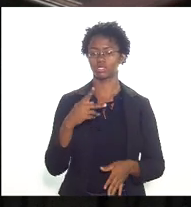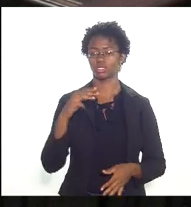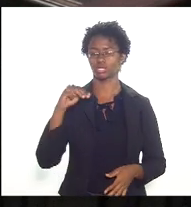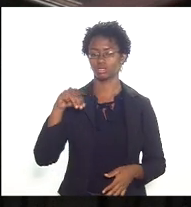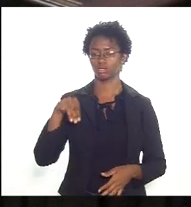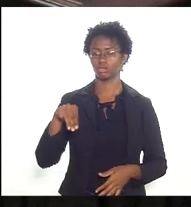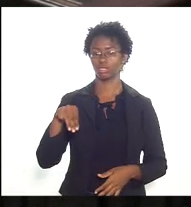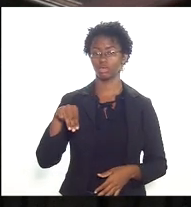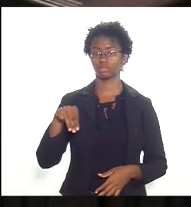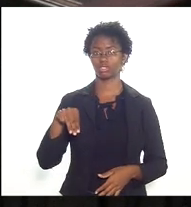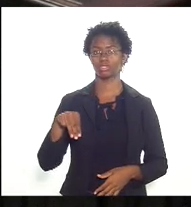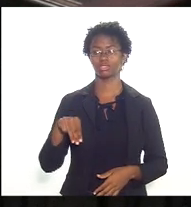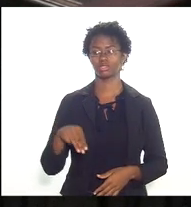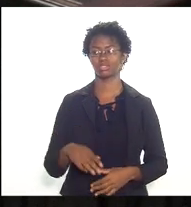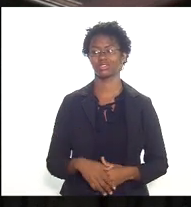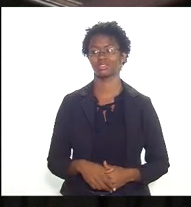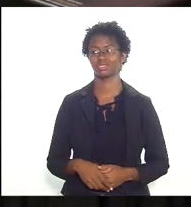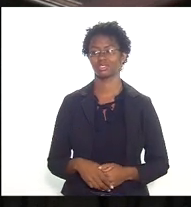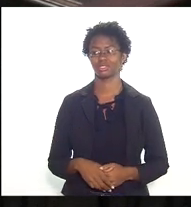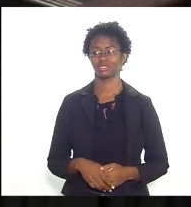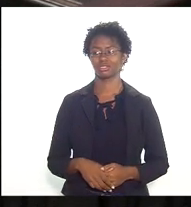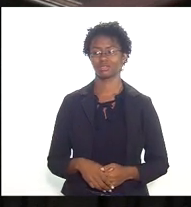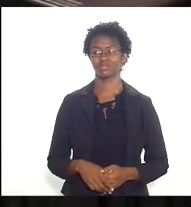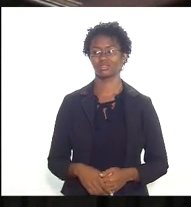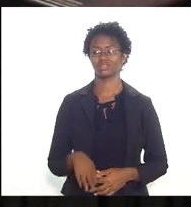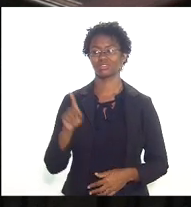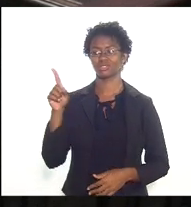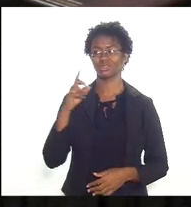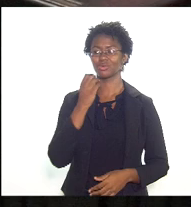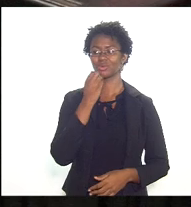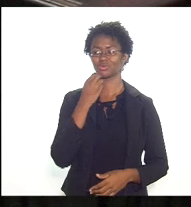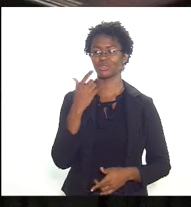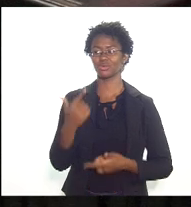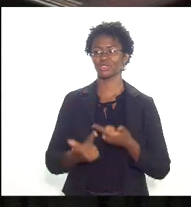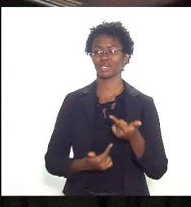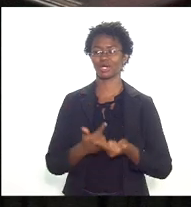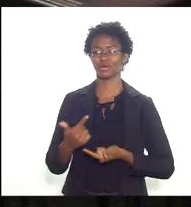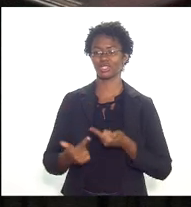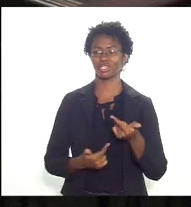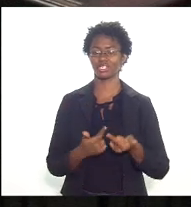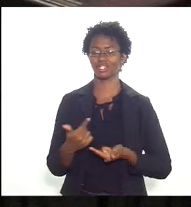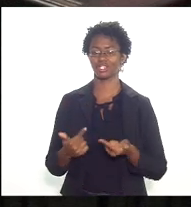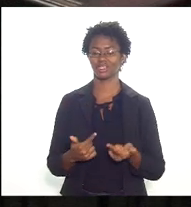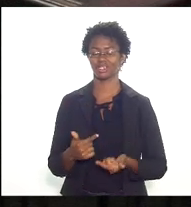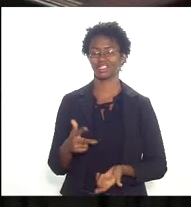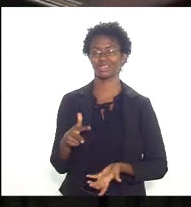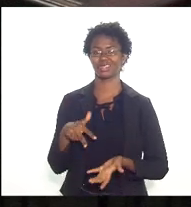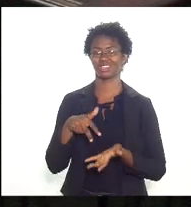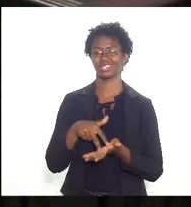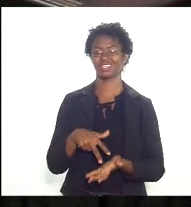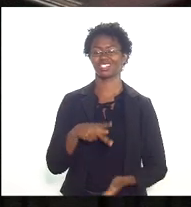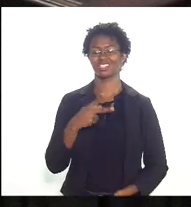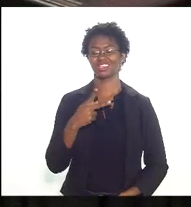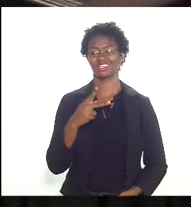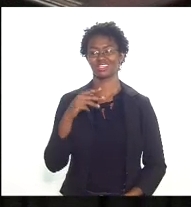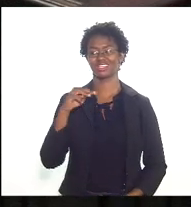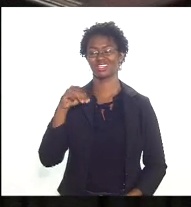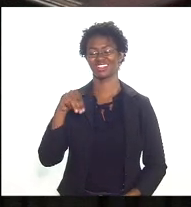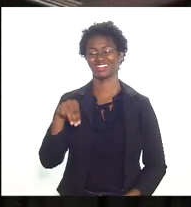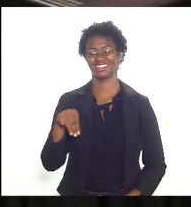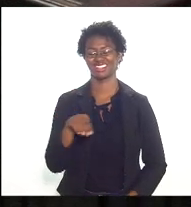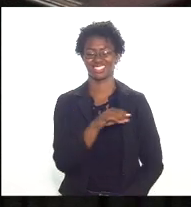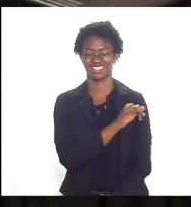Militar Coronel Figueiredo pelo bom trabalho que ele vem fazendo a frente da Polícia Militar do Estado do Rio de Janeiro